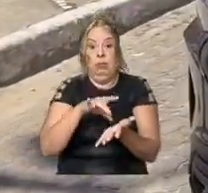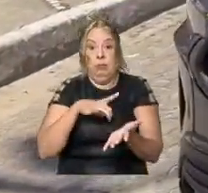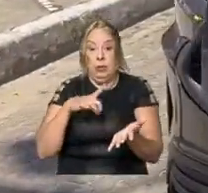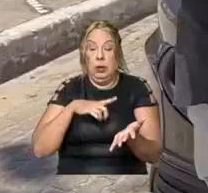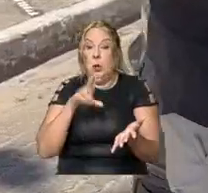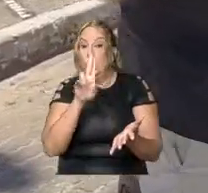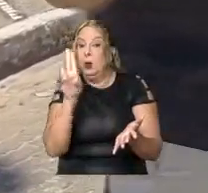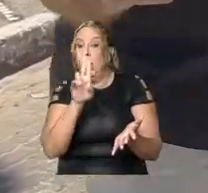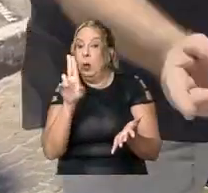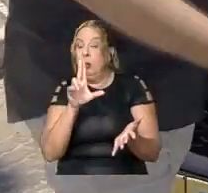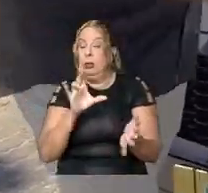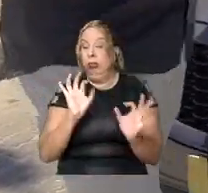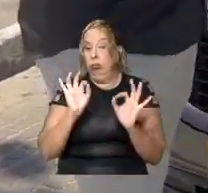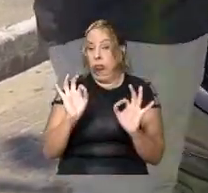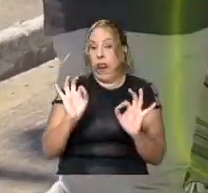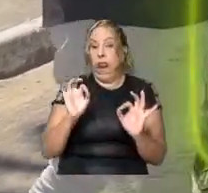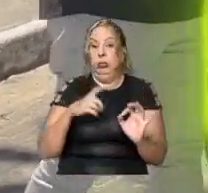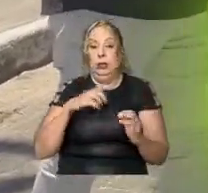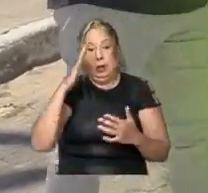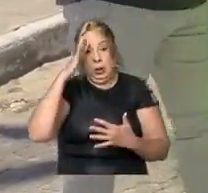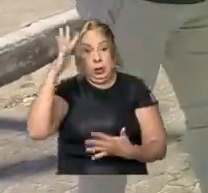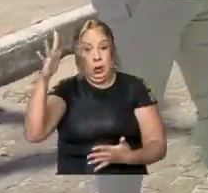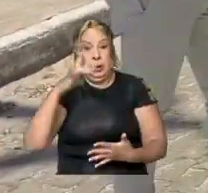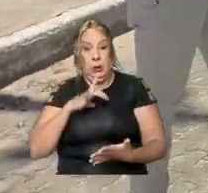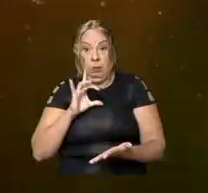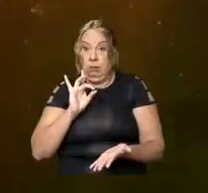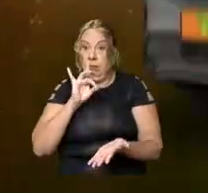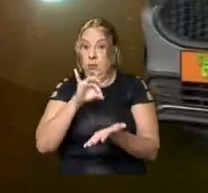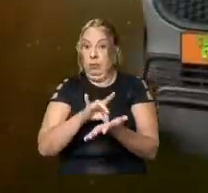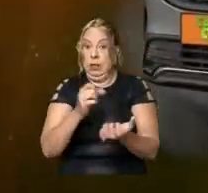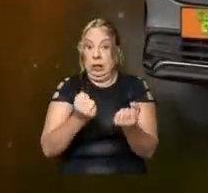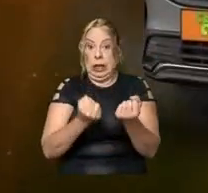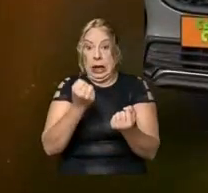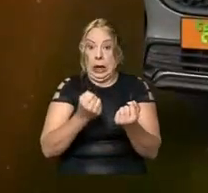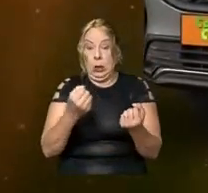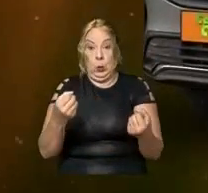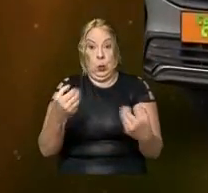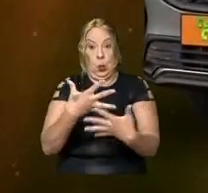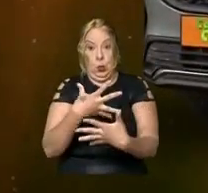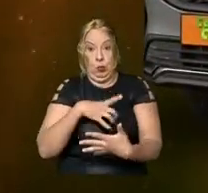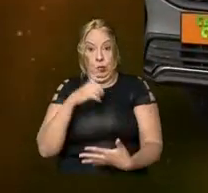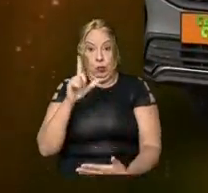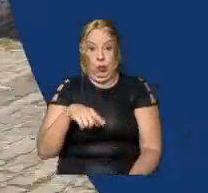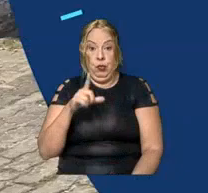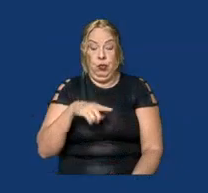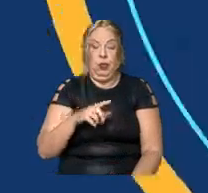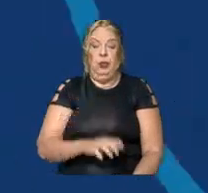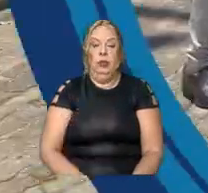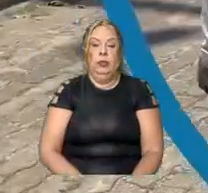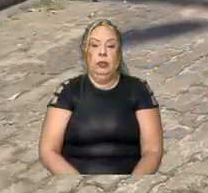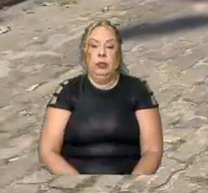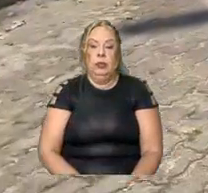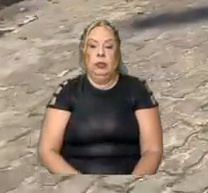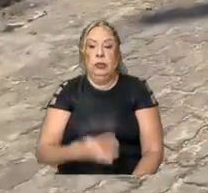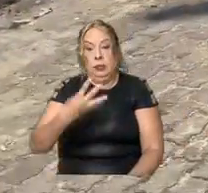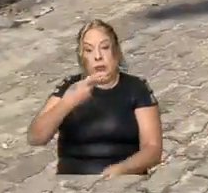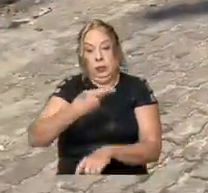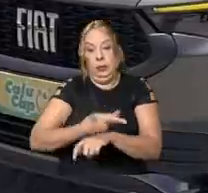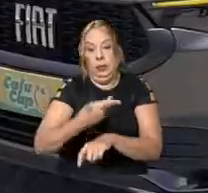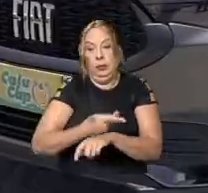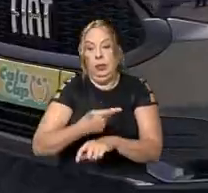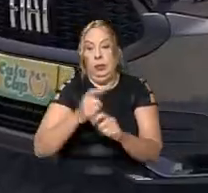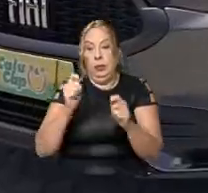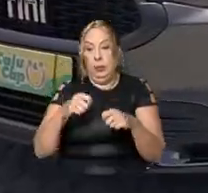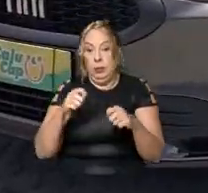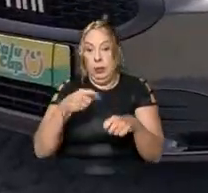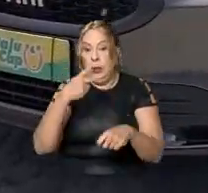tem nome e tem estilo, viu? O seu sonho é este Fiat Fastback. Um Fiat Fastback, um carrão no quarto prêmio. E ele